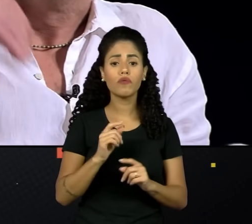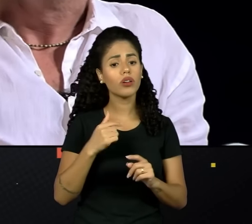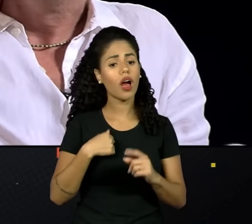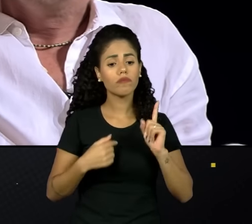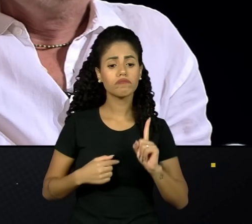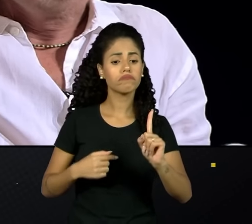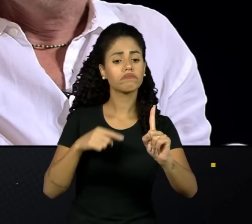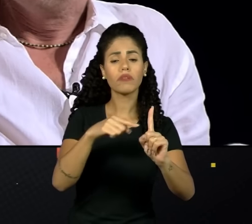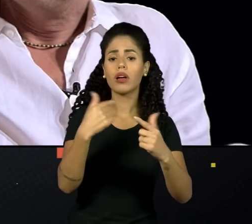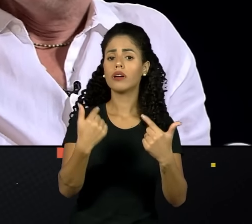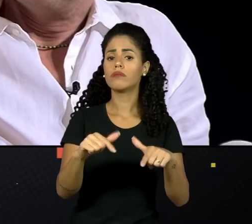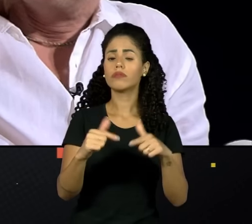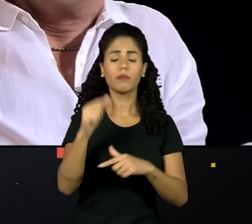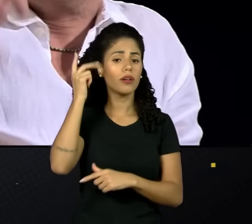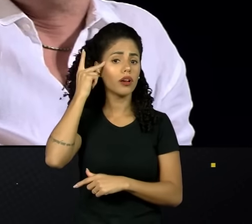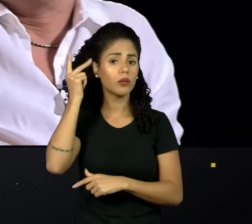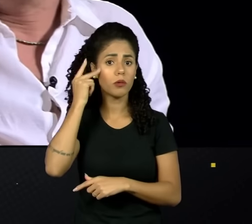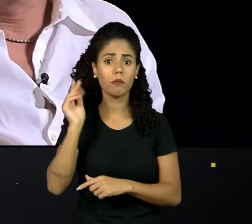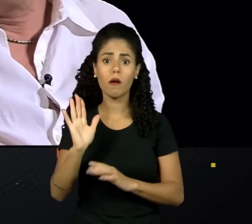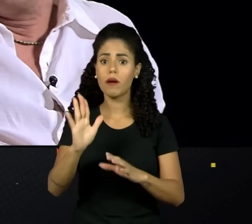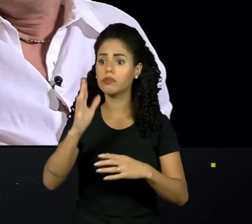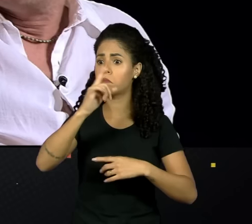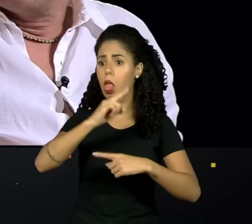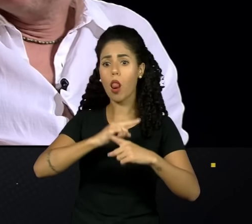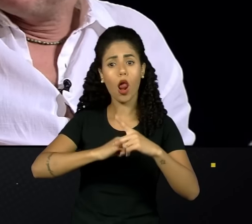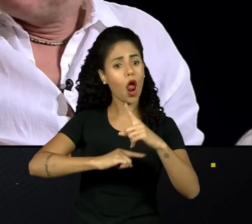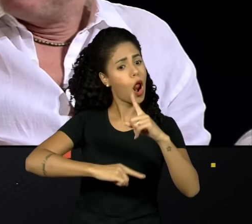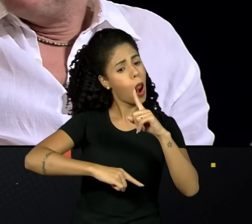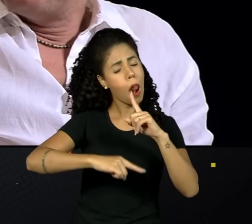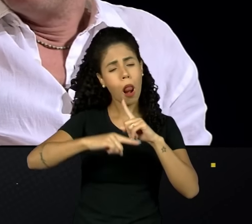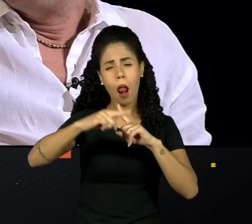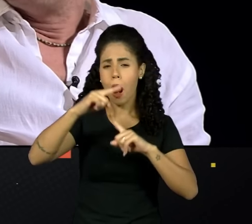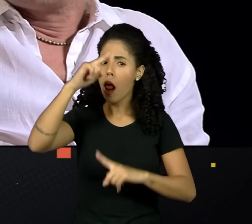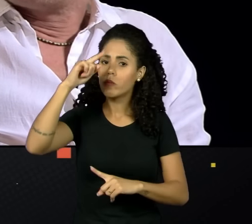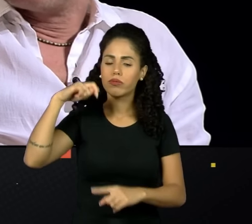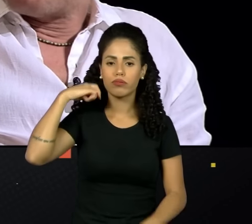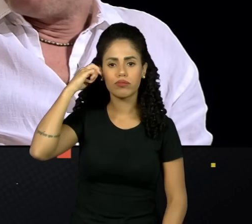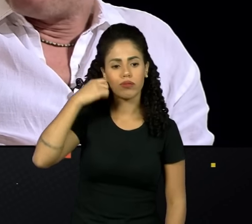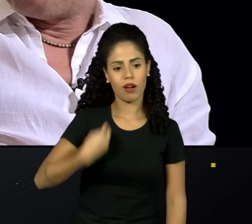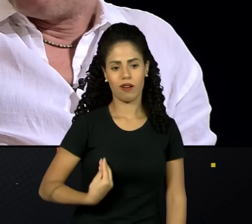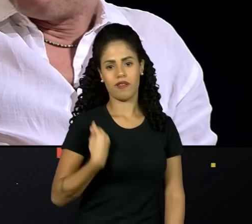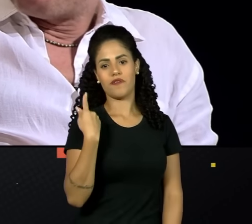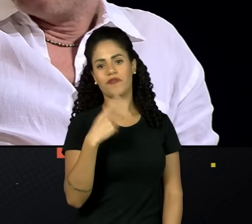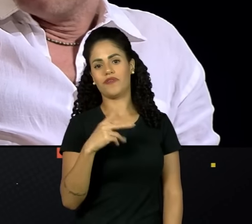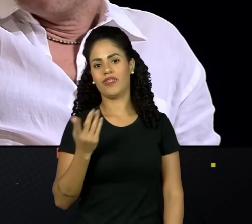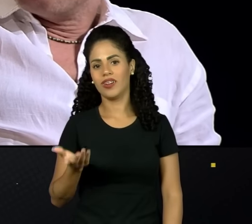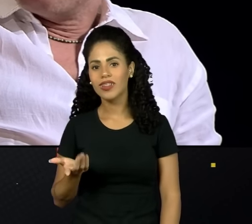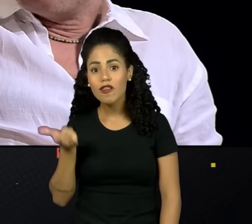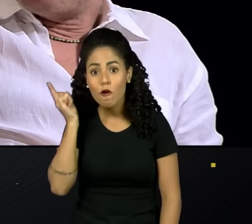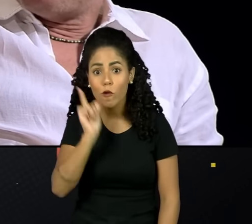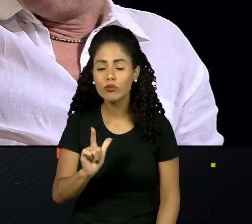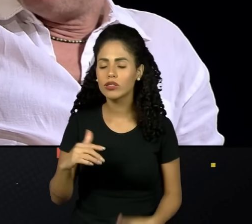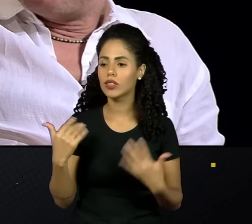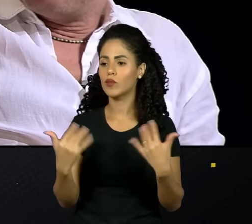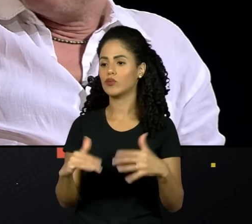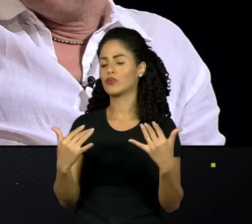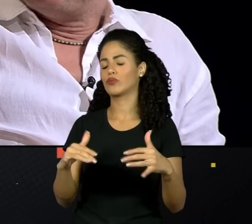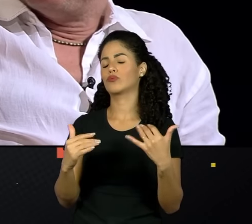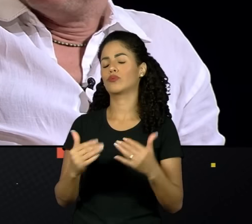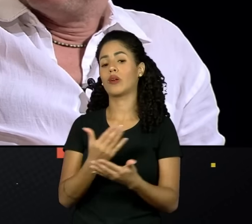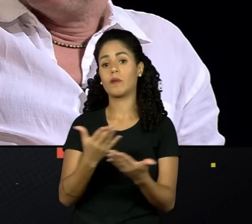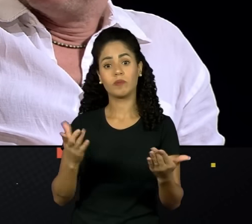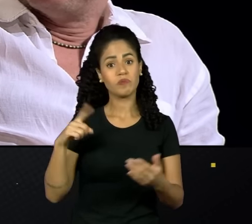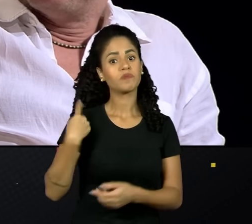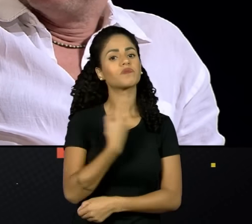o seu trabalho e e foi aquela aquela avalanche uma coisa uma torrente de paixão por ele a